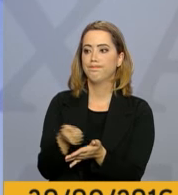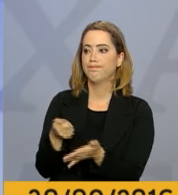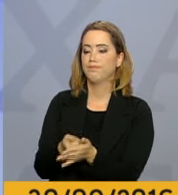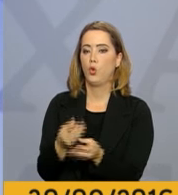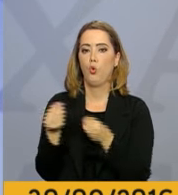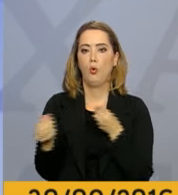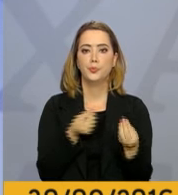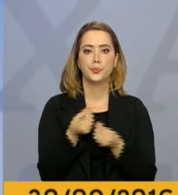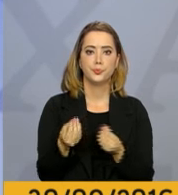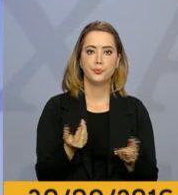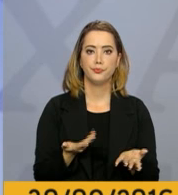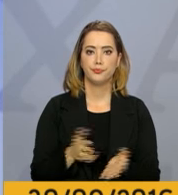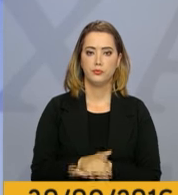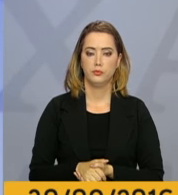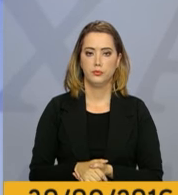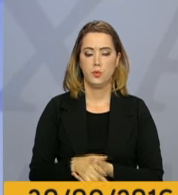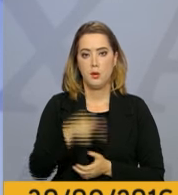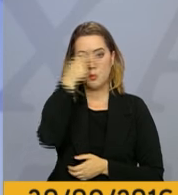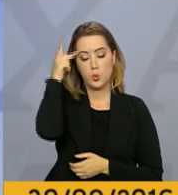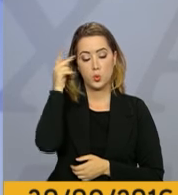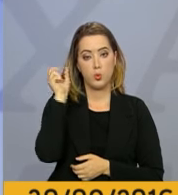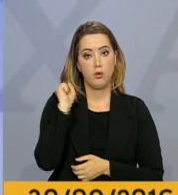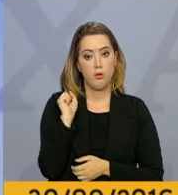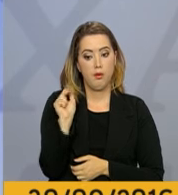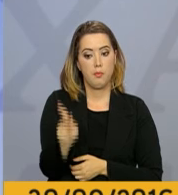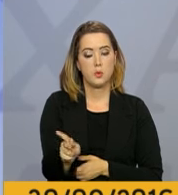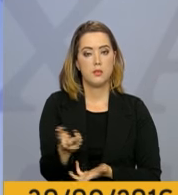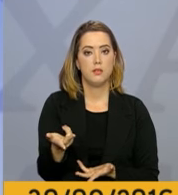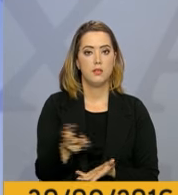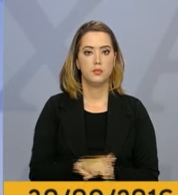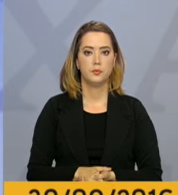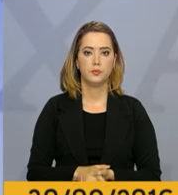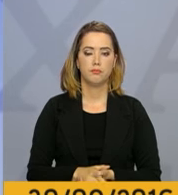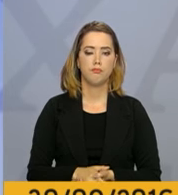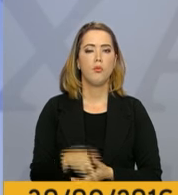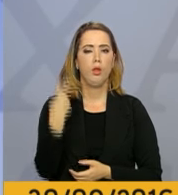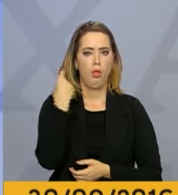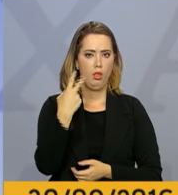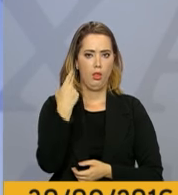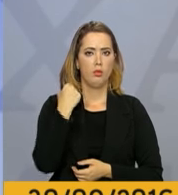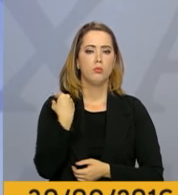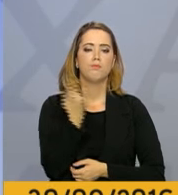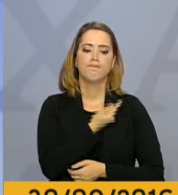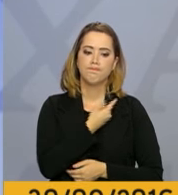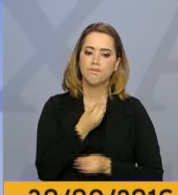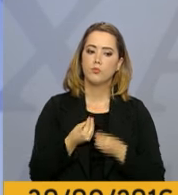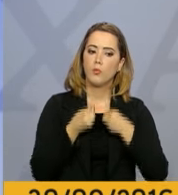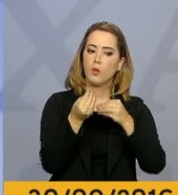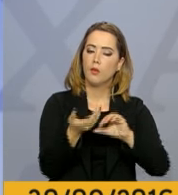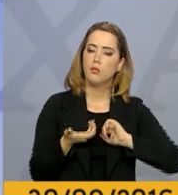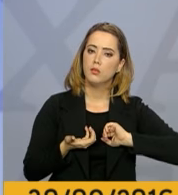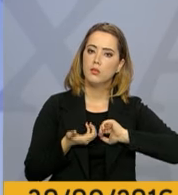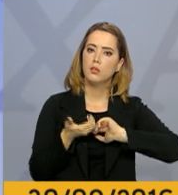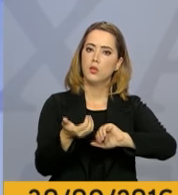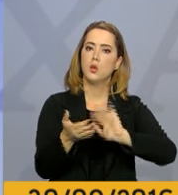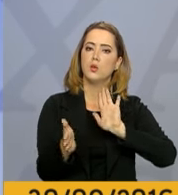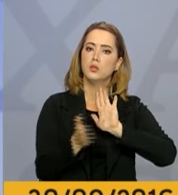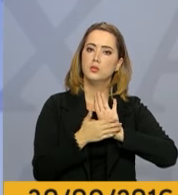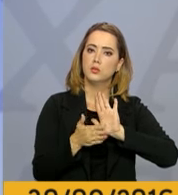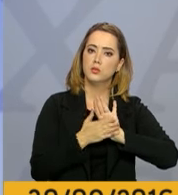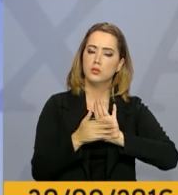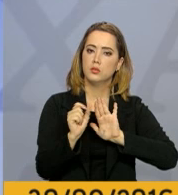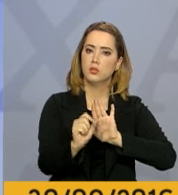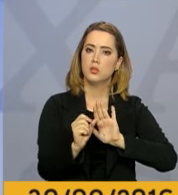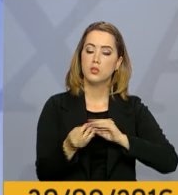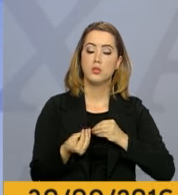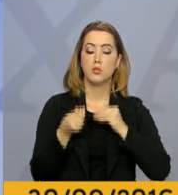pagar o aposentado. Nós, naturalmente, nós vamos submeter ao Congresso Nacional a uma proposta que